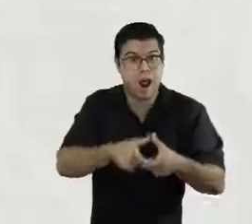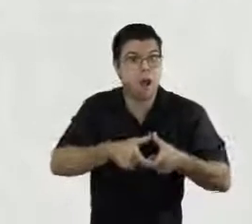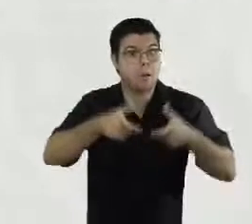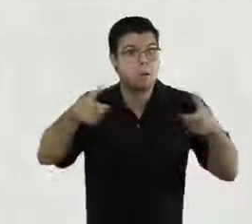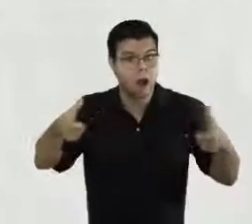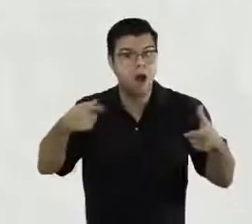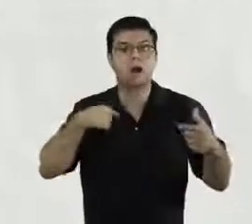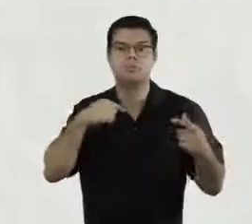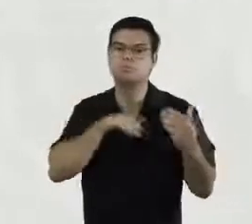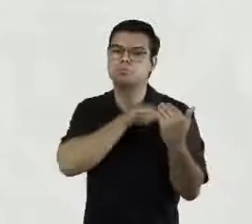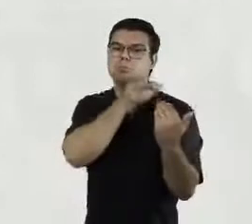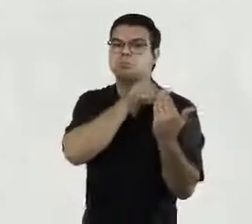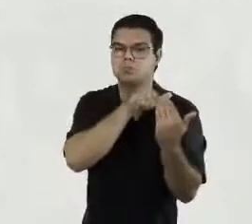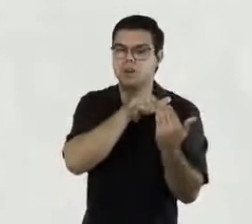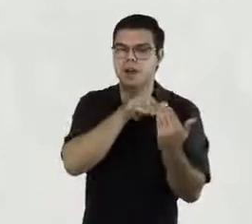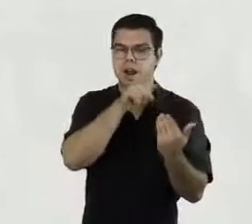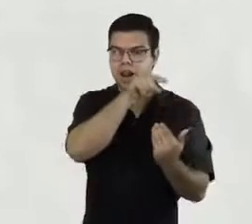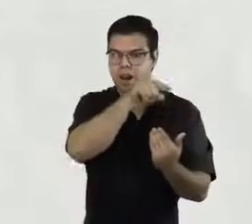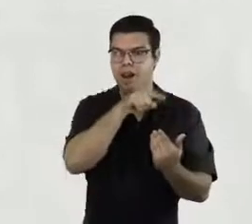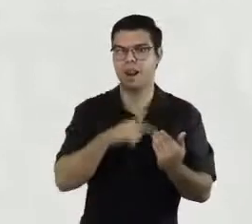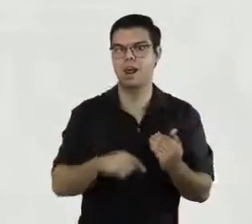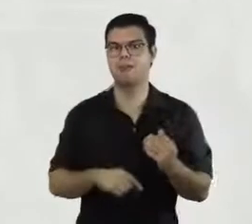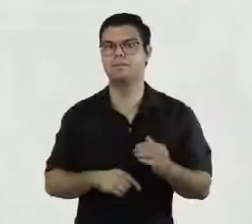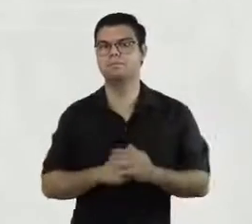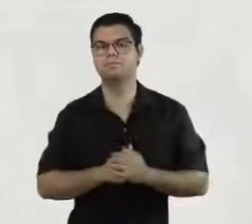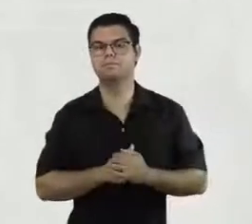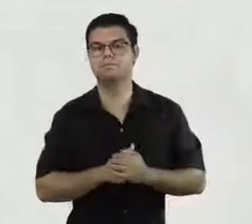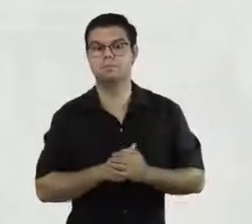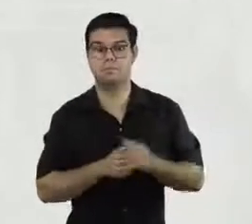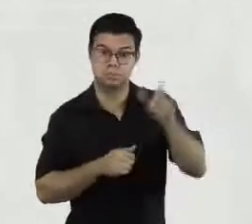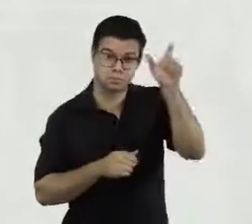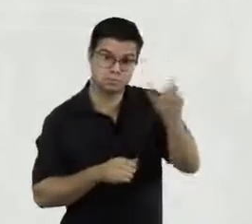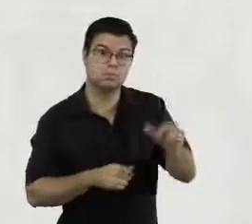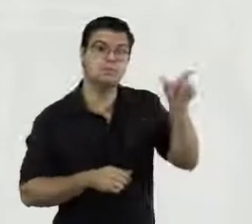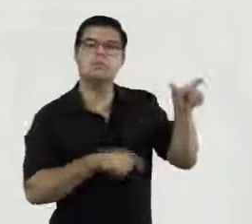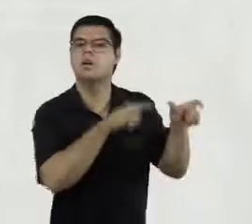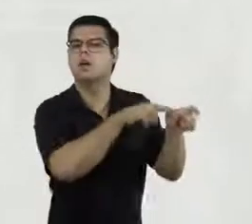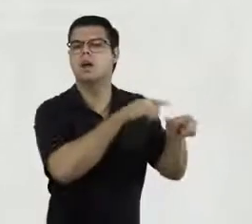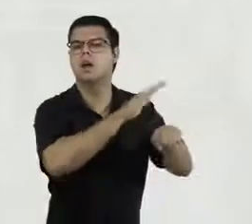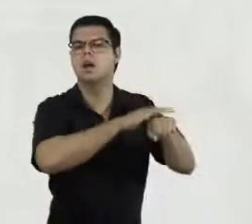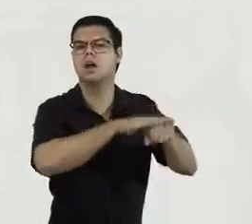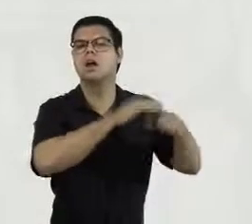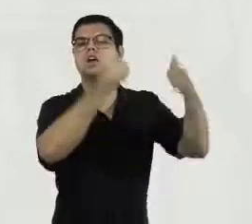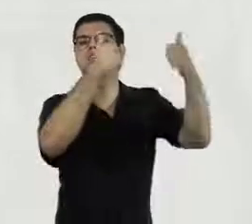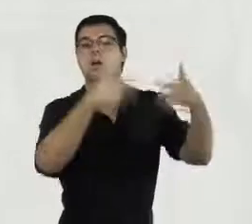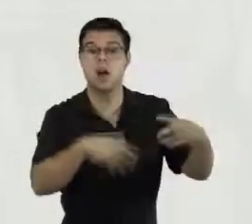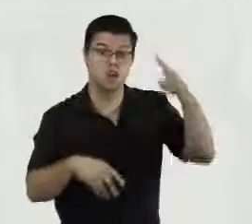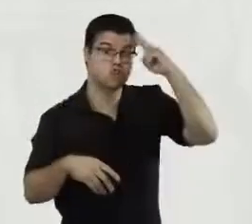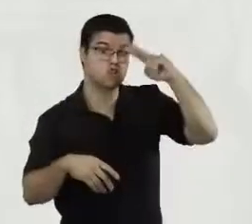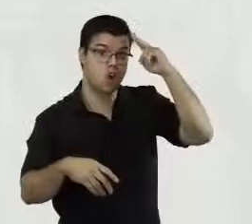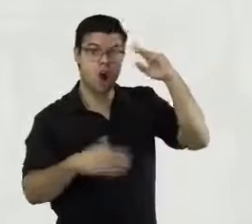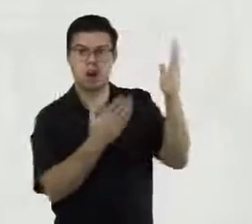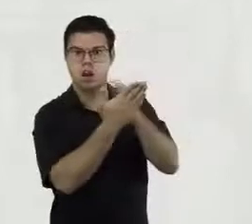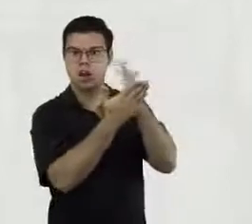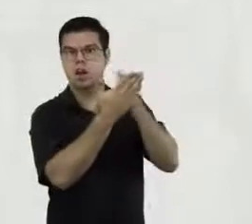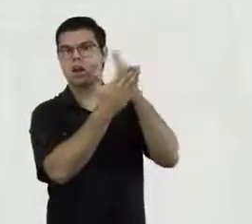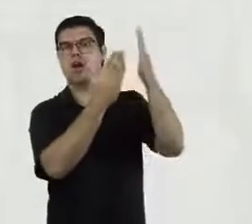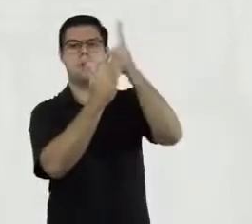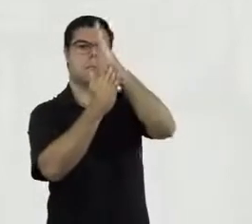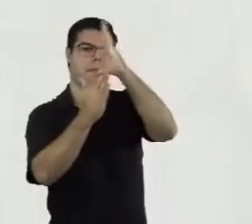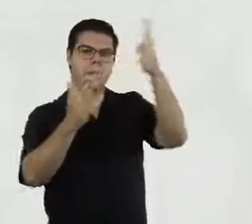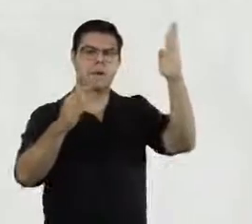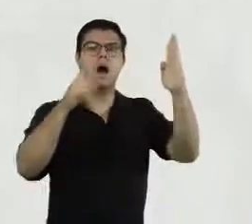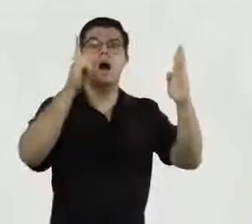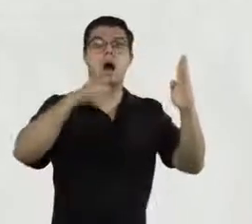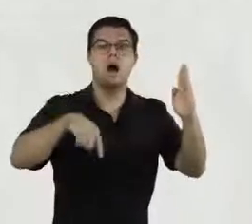de Menezes Stella, Moncler e Armand, que a história da bibliografia é uma forma de cultivar sua dimensão